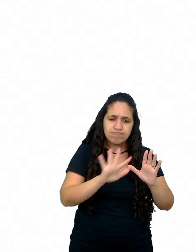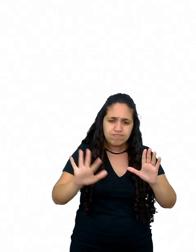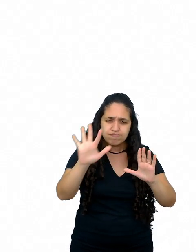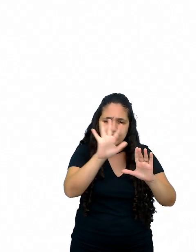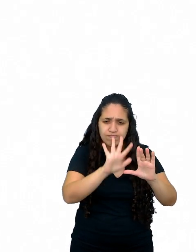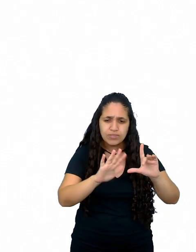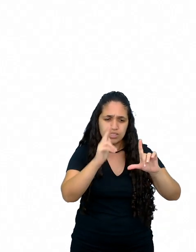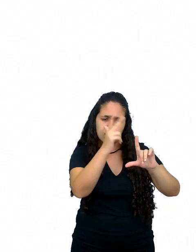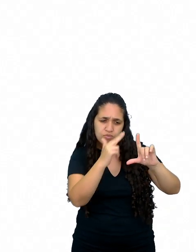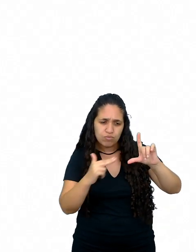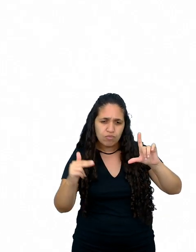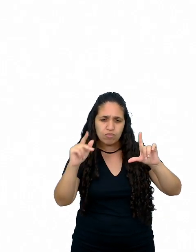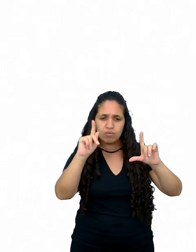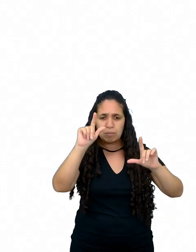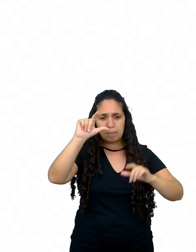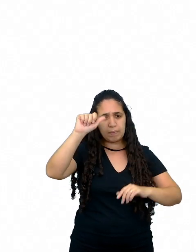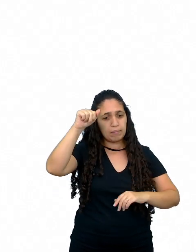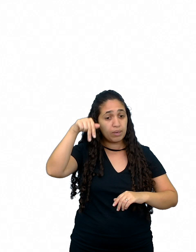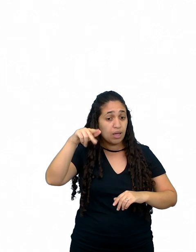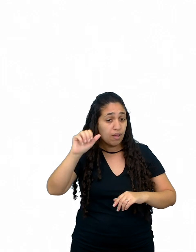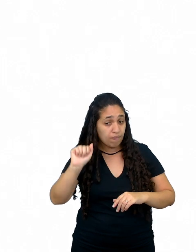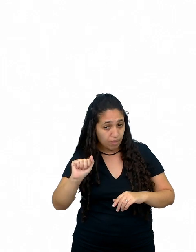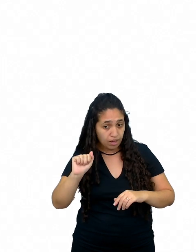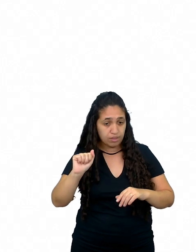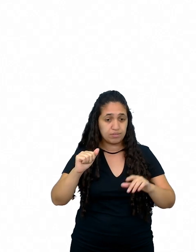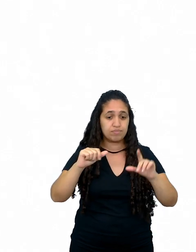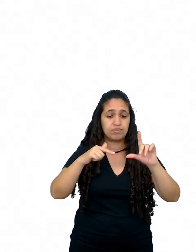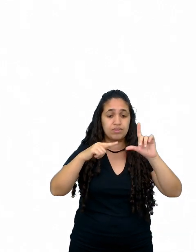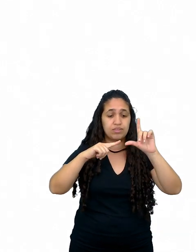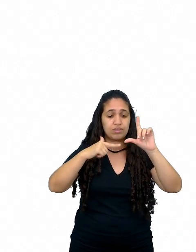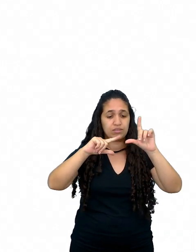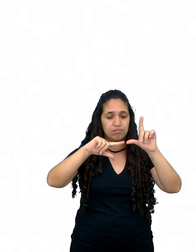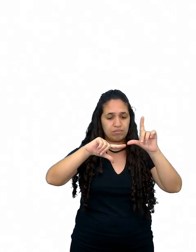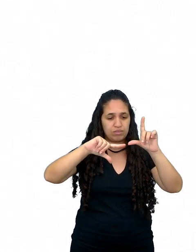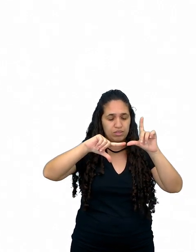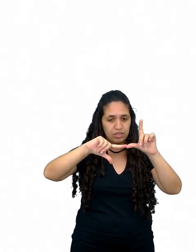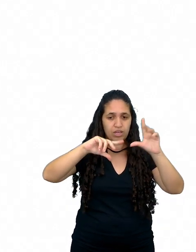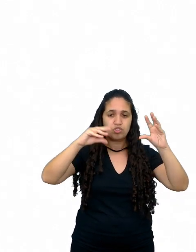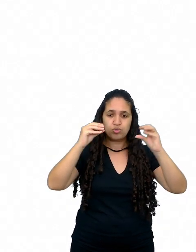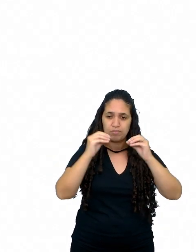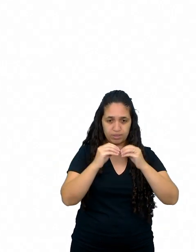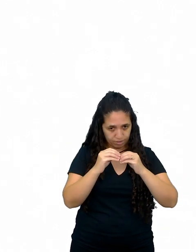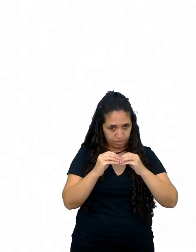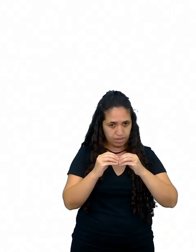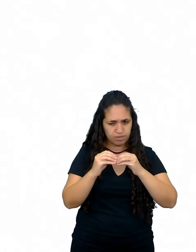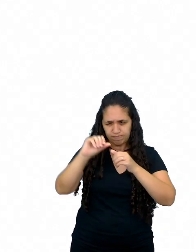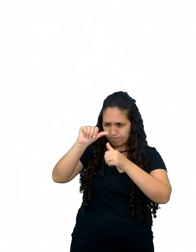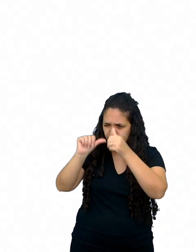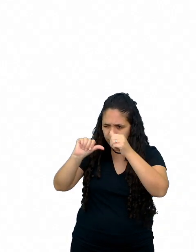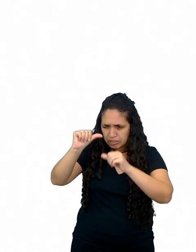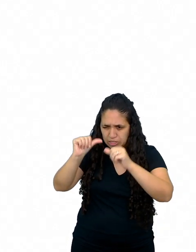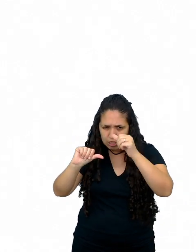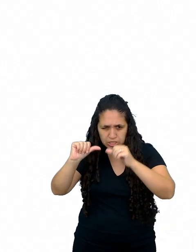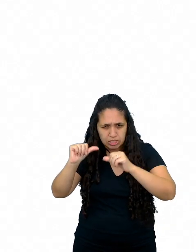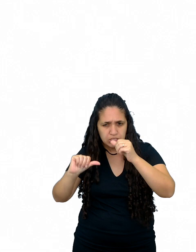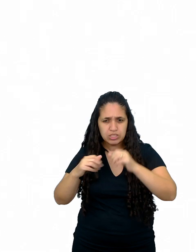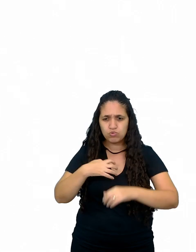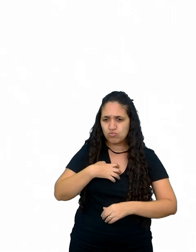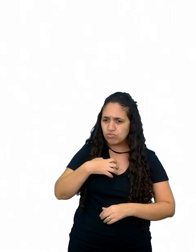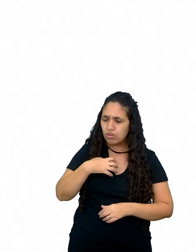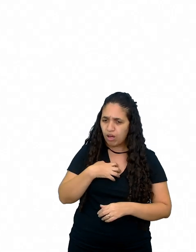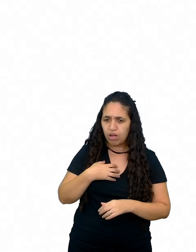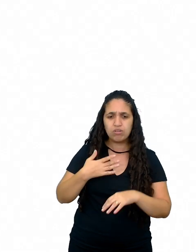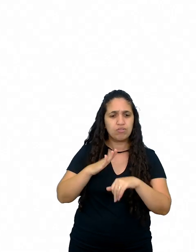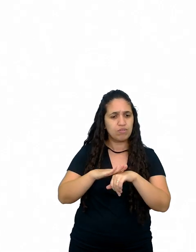então, na geometria analítica, ela é outra forma de resolver. Pode usar fórmula? Pode,